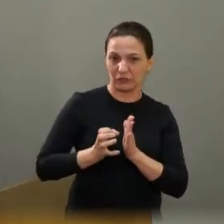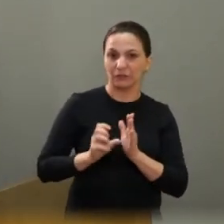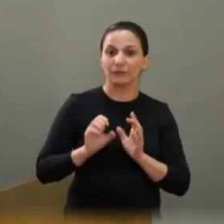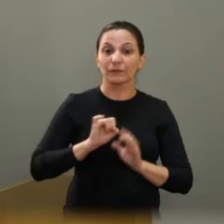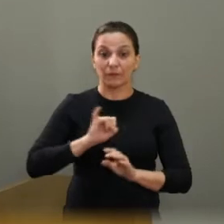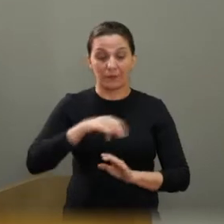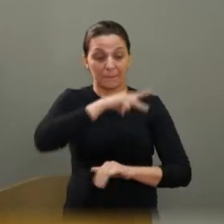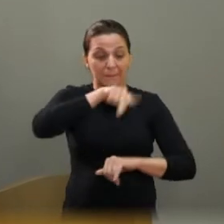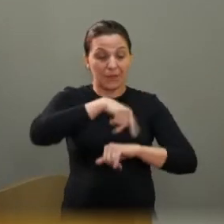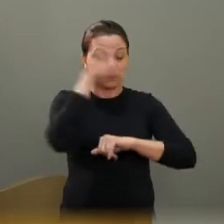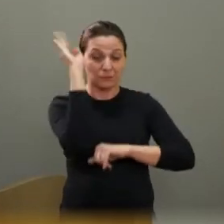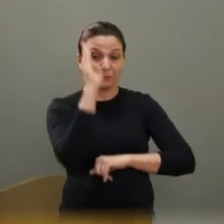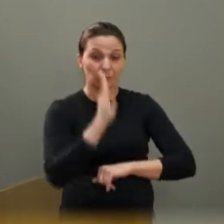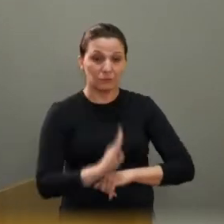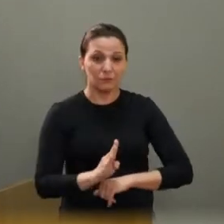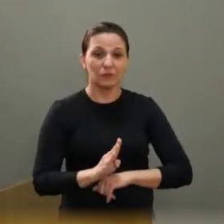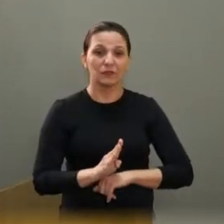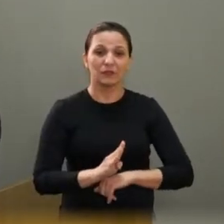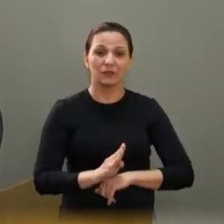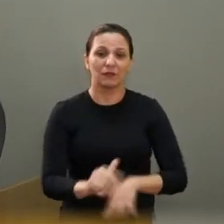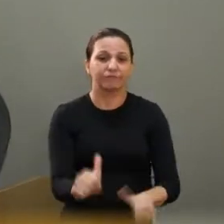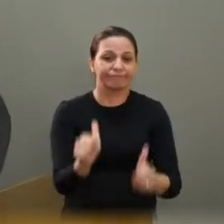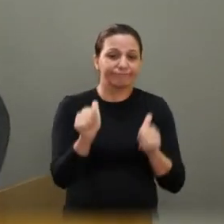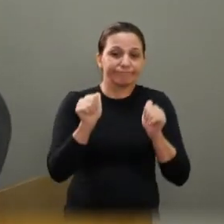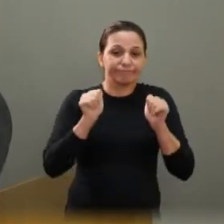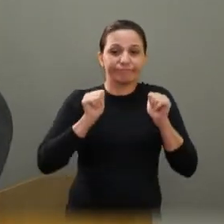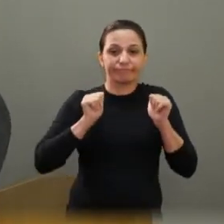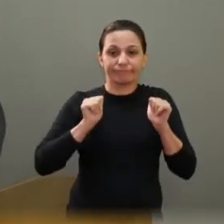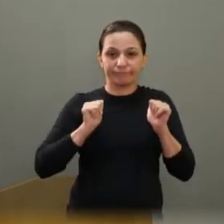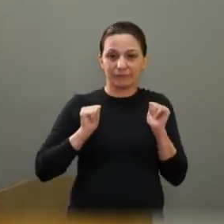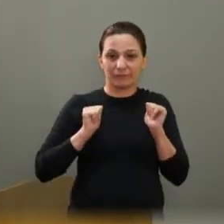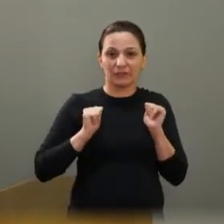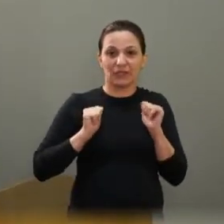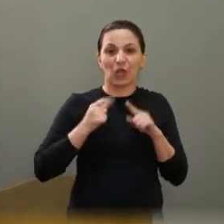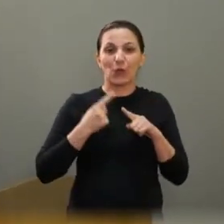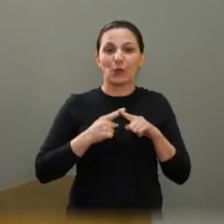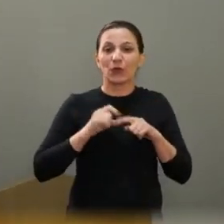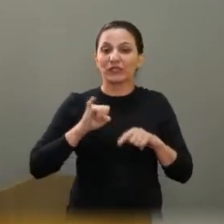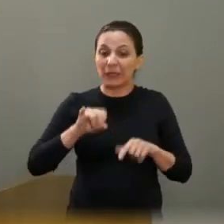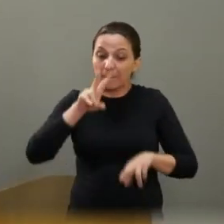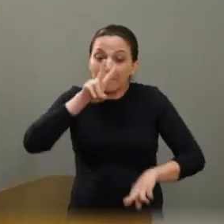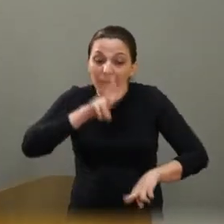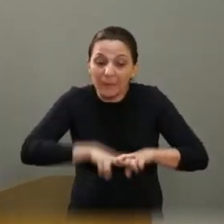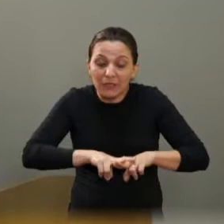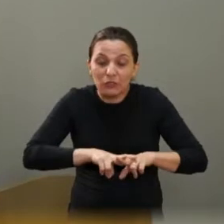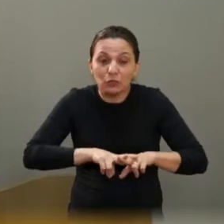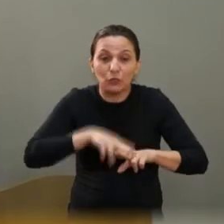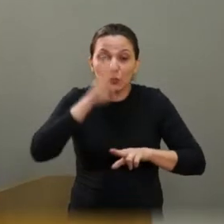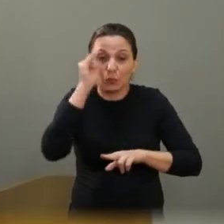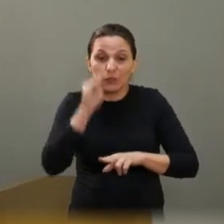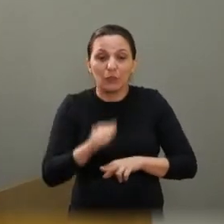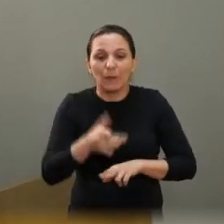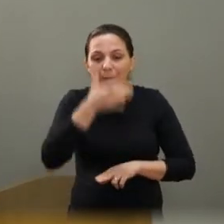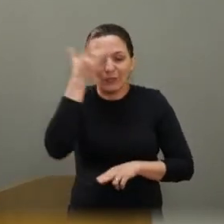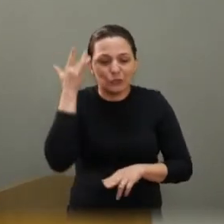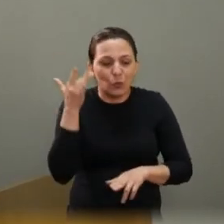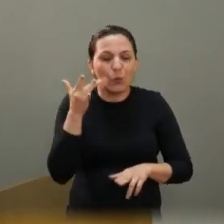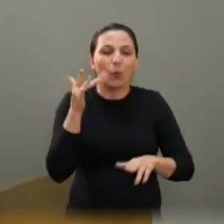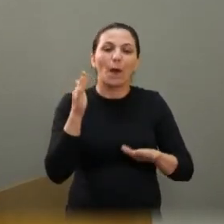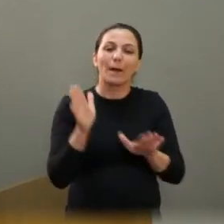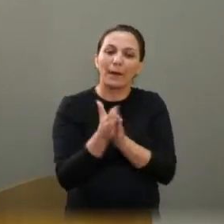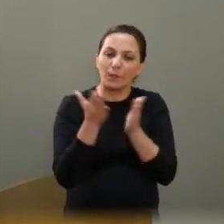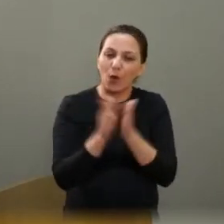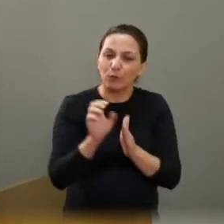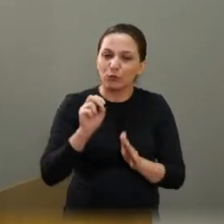nesse país da impunidade eu digo da impunidade porque só vai preso nesse país quem é pobre